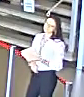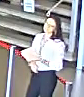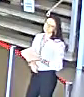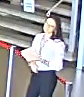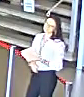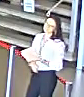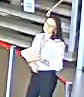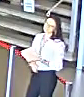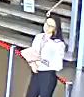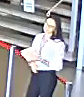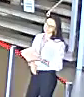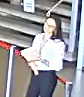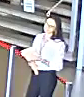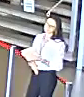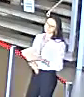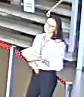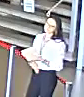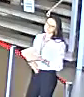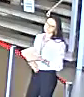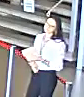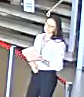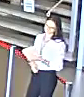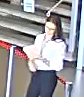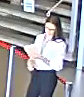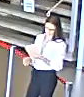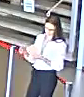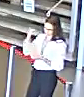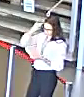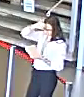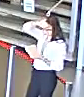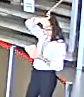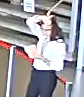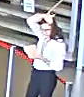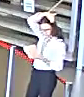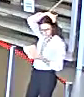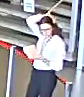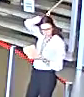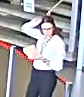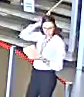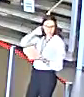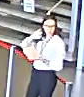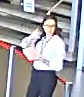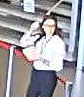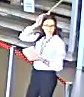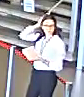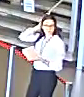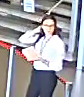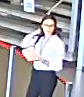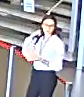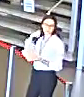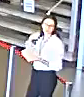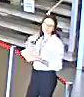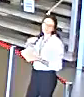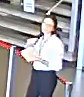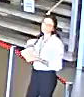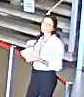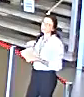fazer valer as leis nós temos que saber por que que os ônibus não são